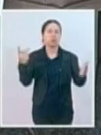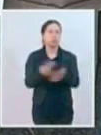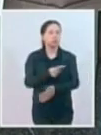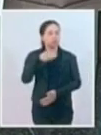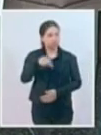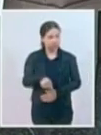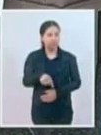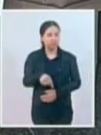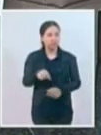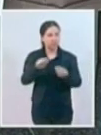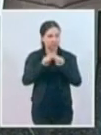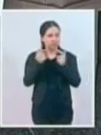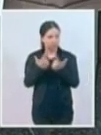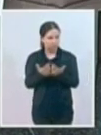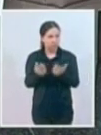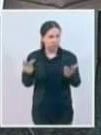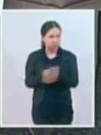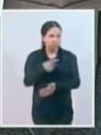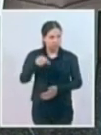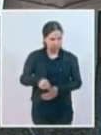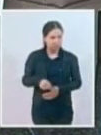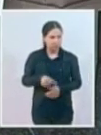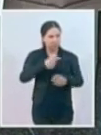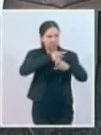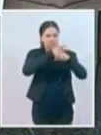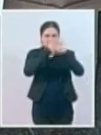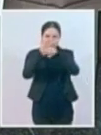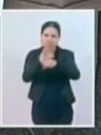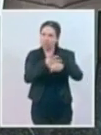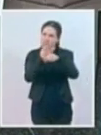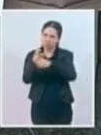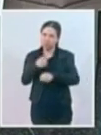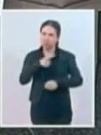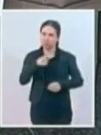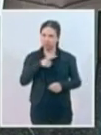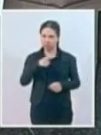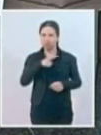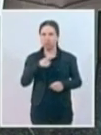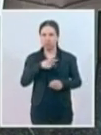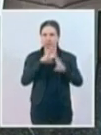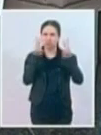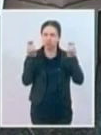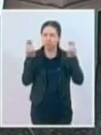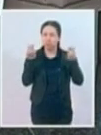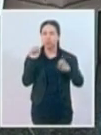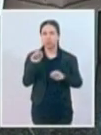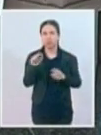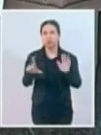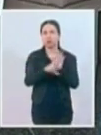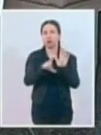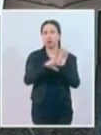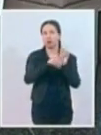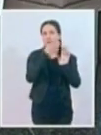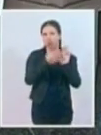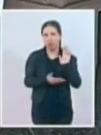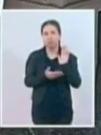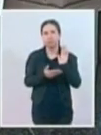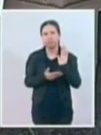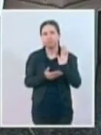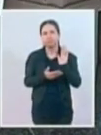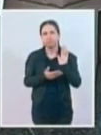a gente fez até a cobertura, né, com relação aí a uma temática das leis, né,